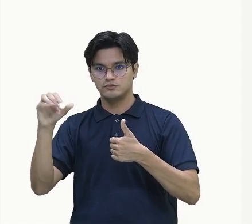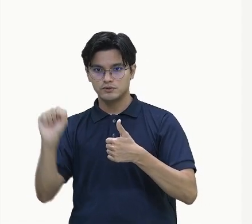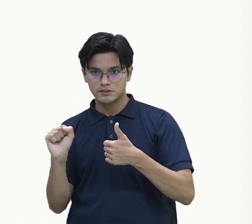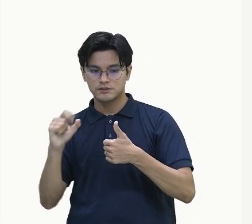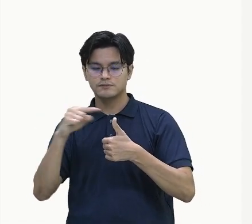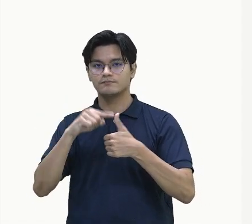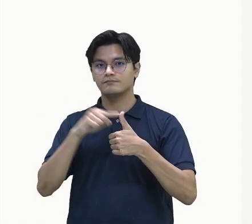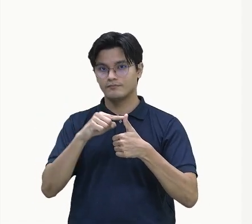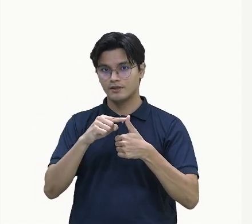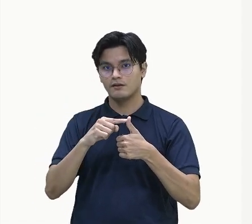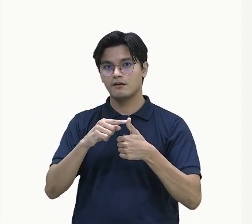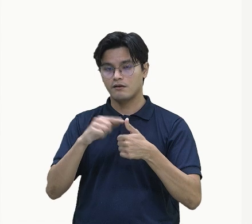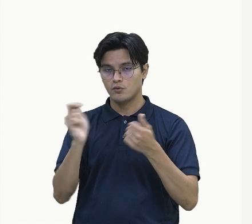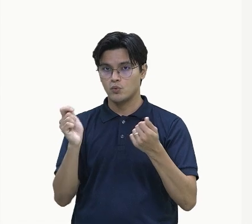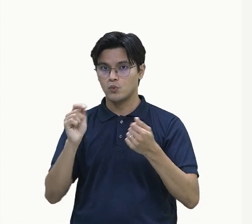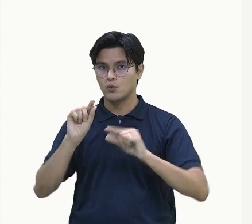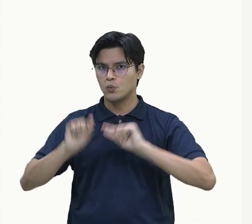barreira